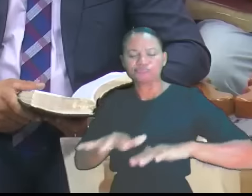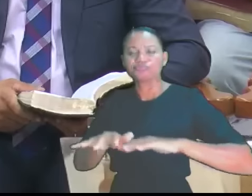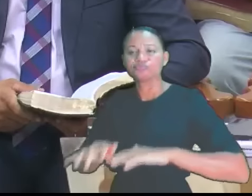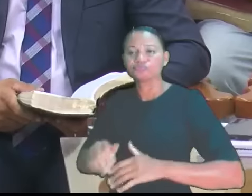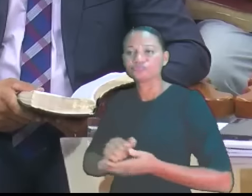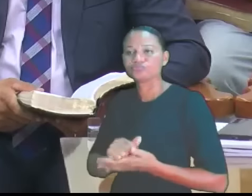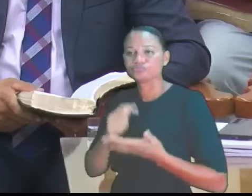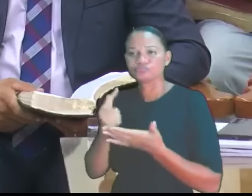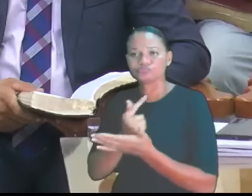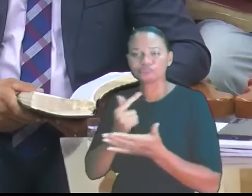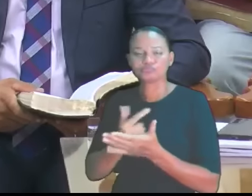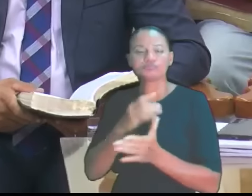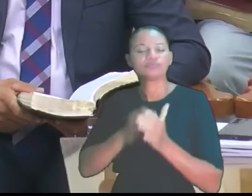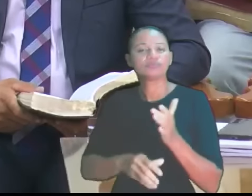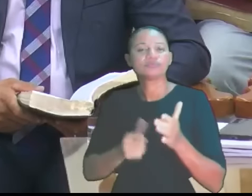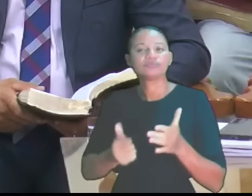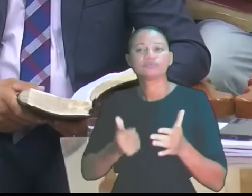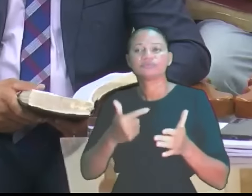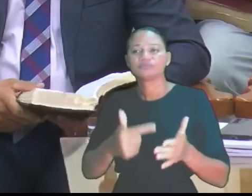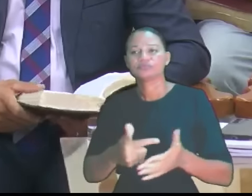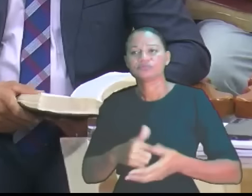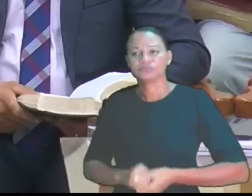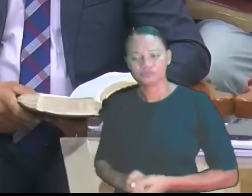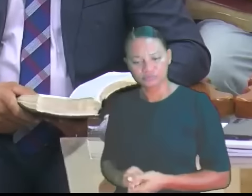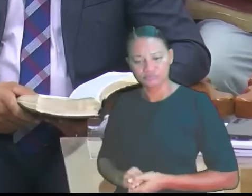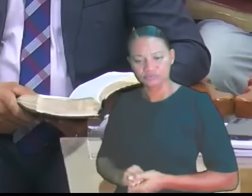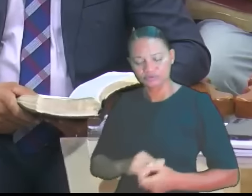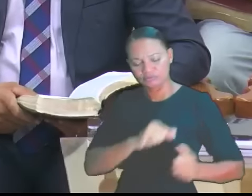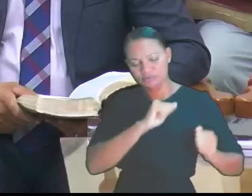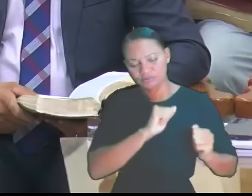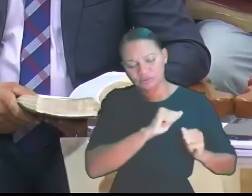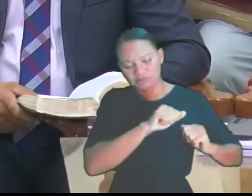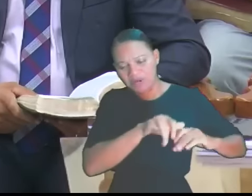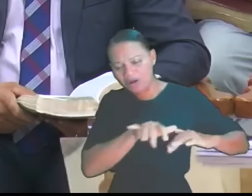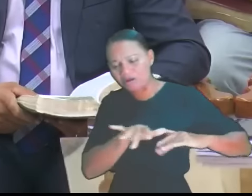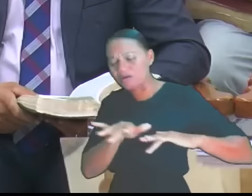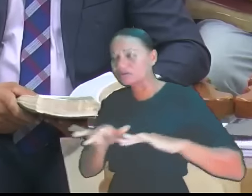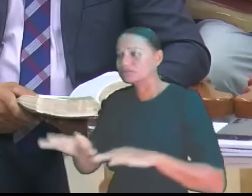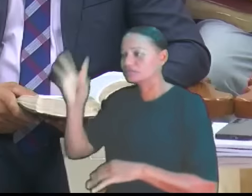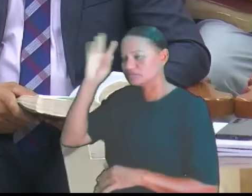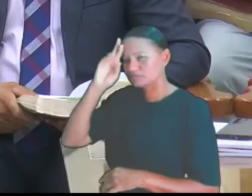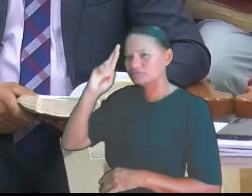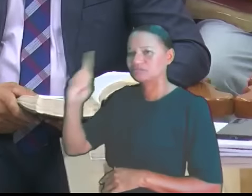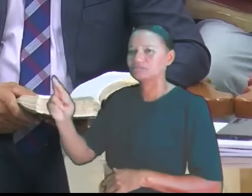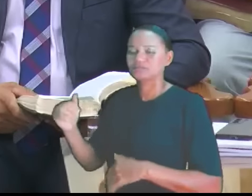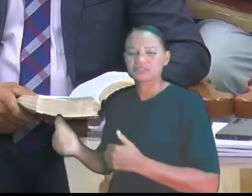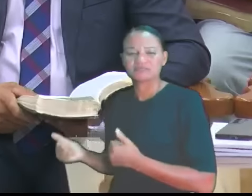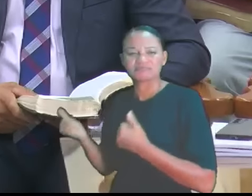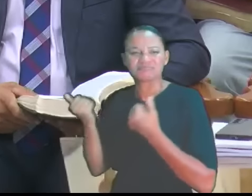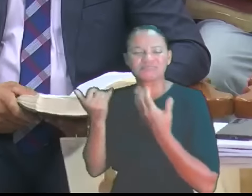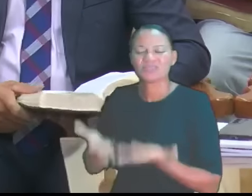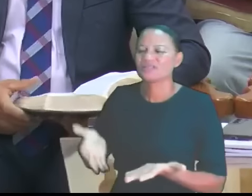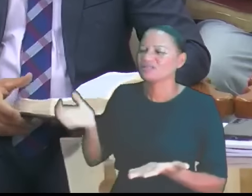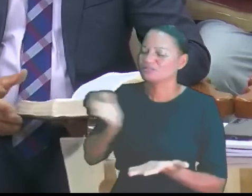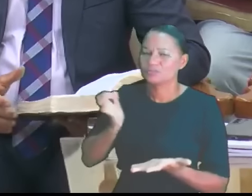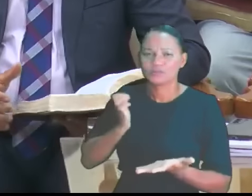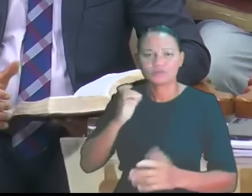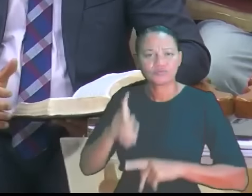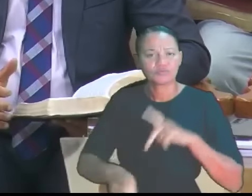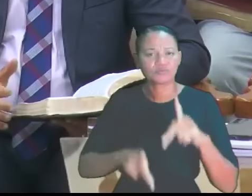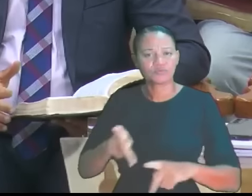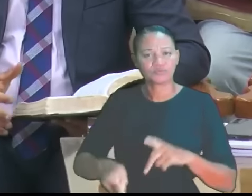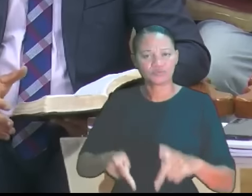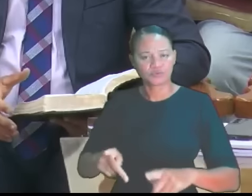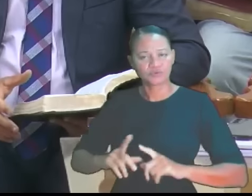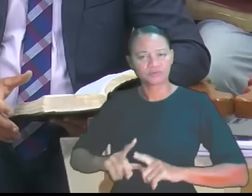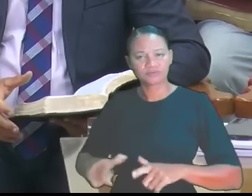do Êxodo que quando eles saíram do Egito, o Senhor enriqueceu a Israel.